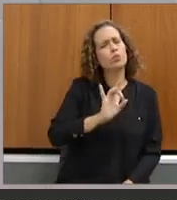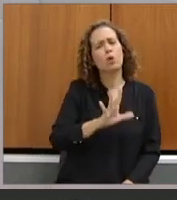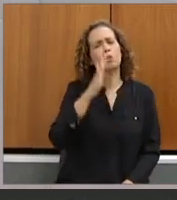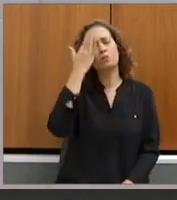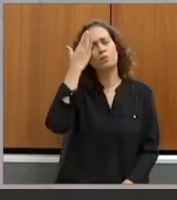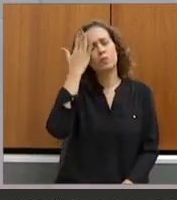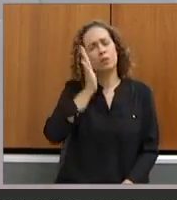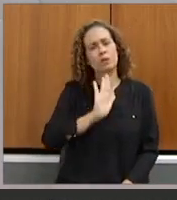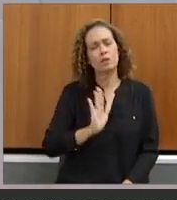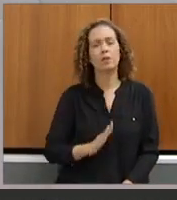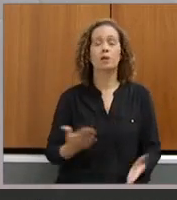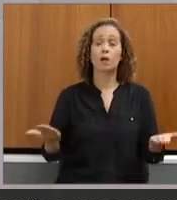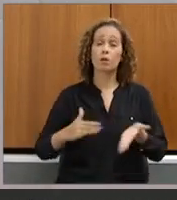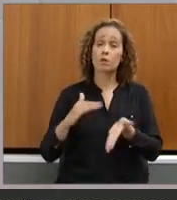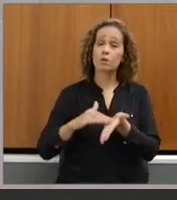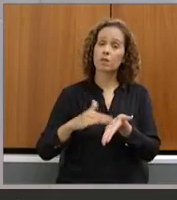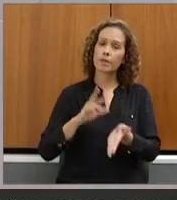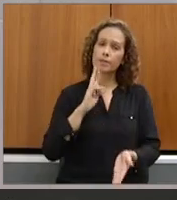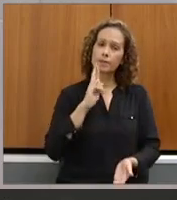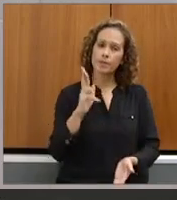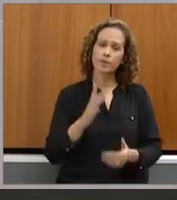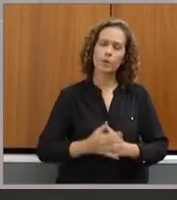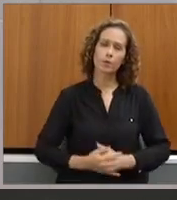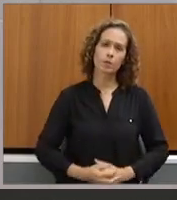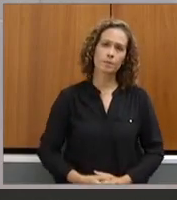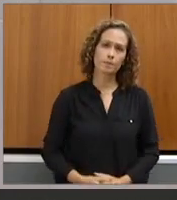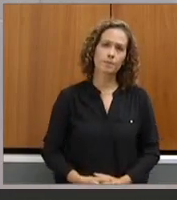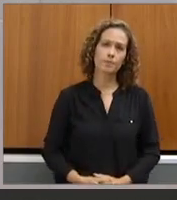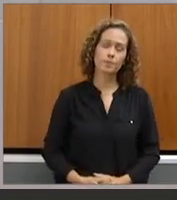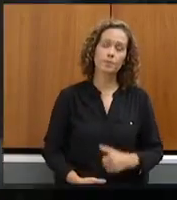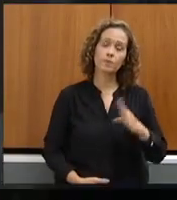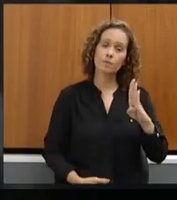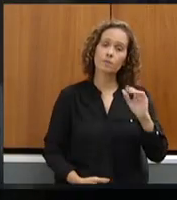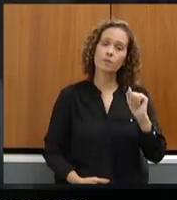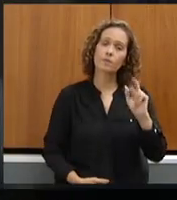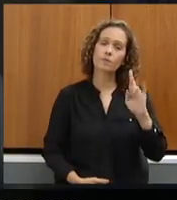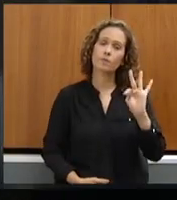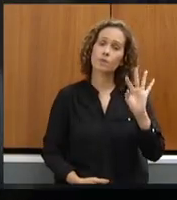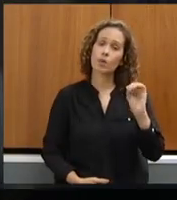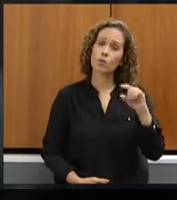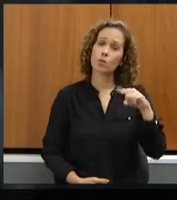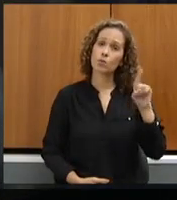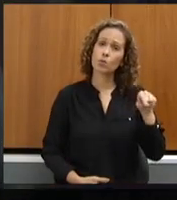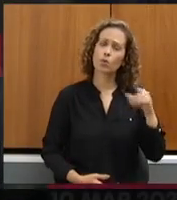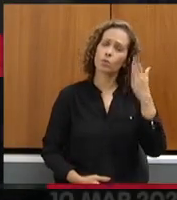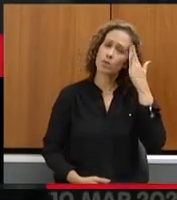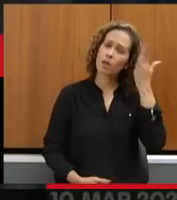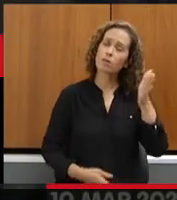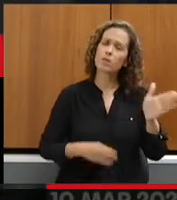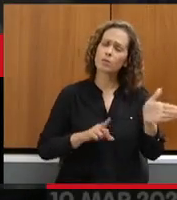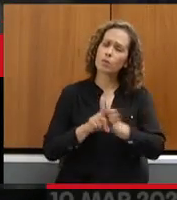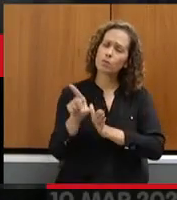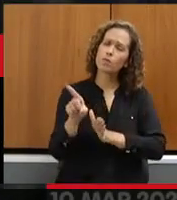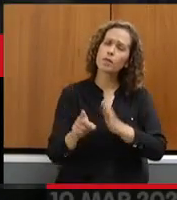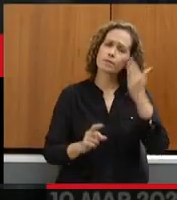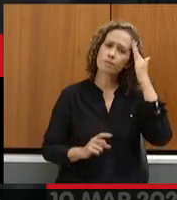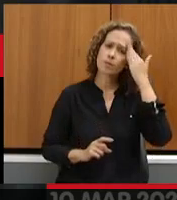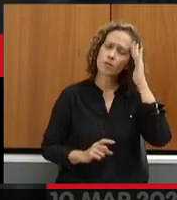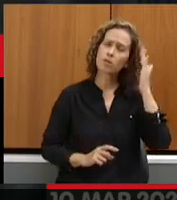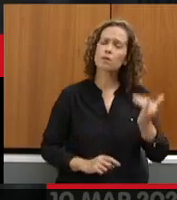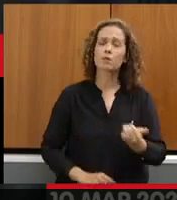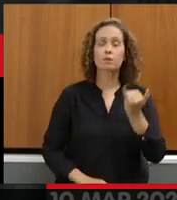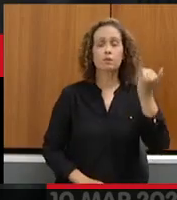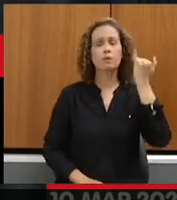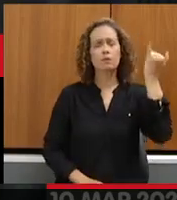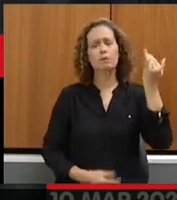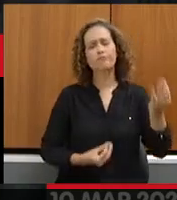Battle com a palavra o secretário Carlos Eduardo Eduardo obrigado pela pergunta eu acho que é muito importante a gente entender assim o